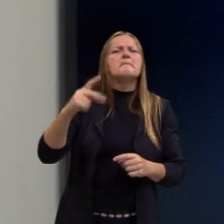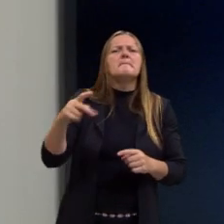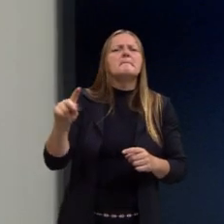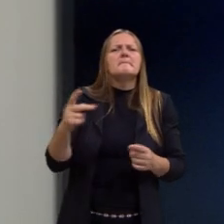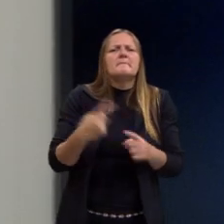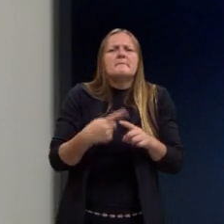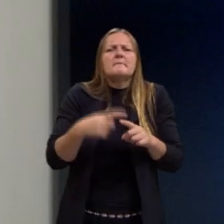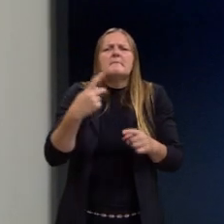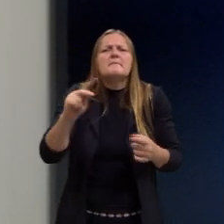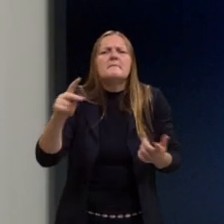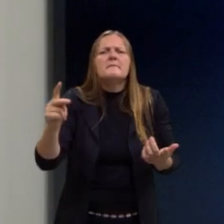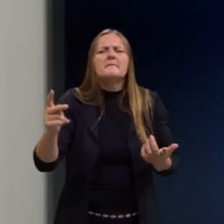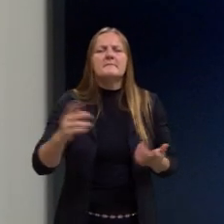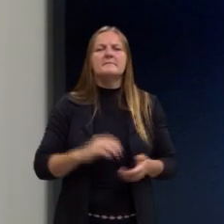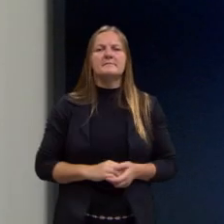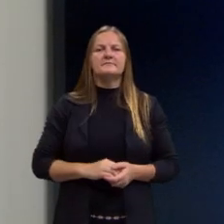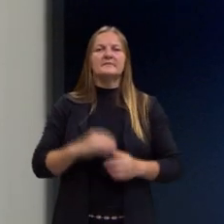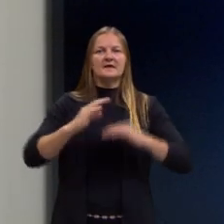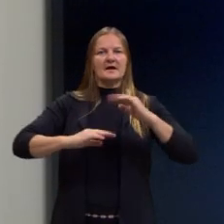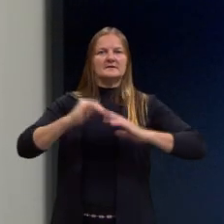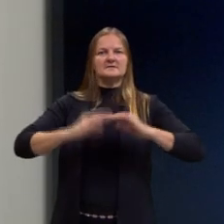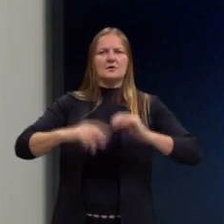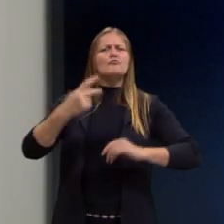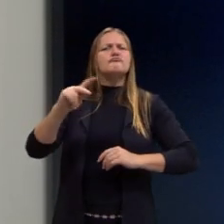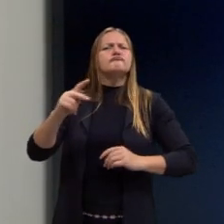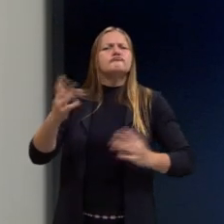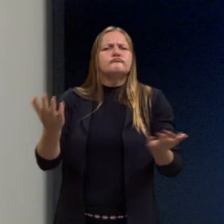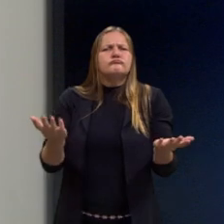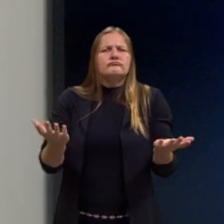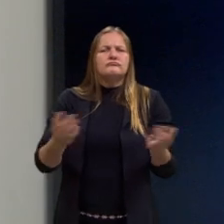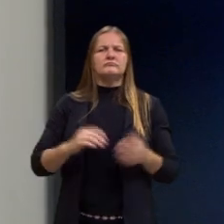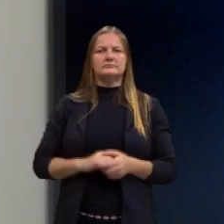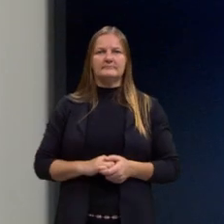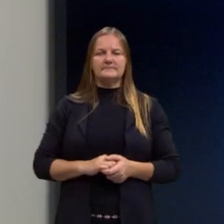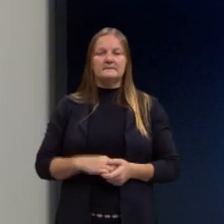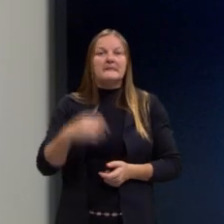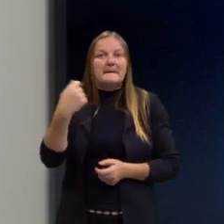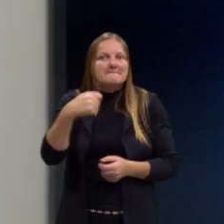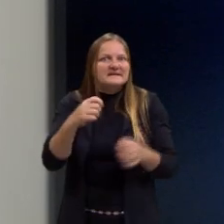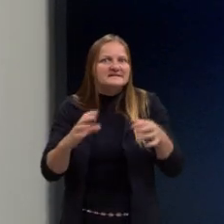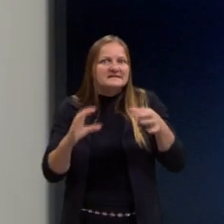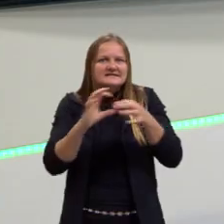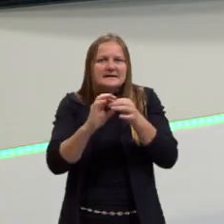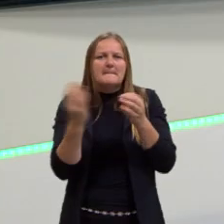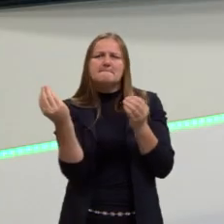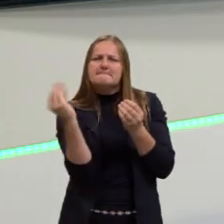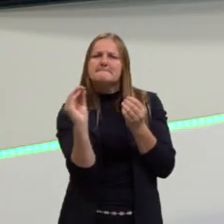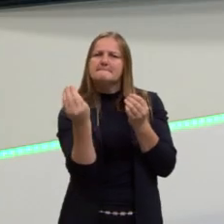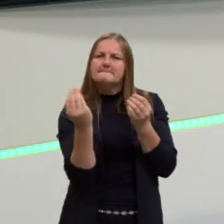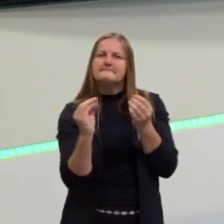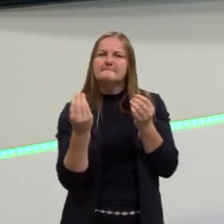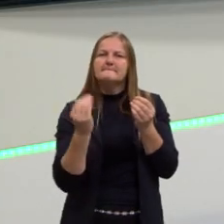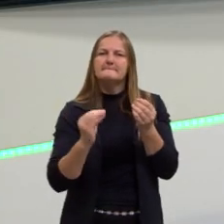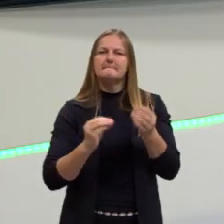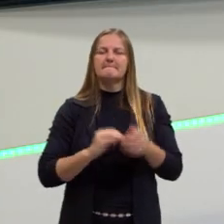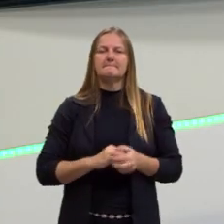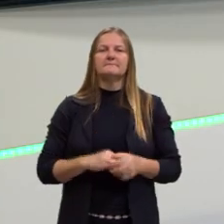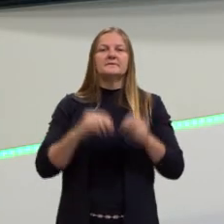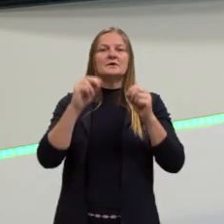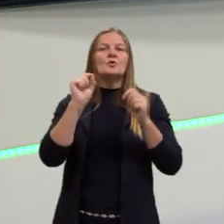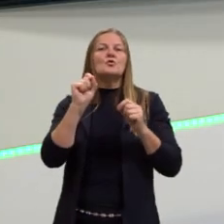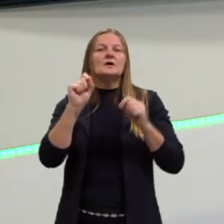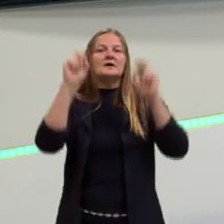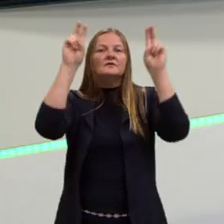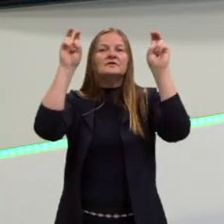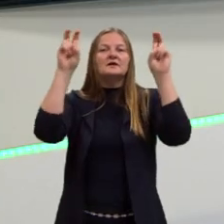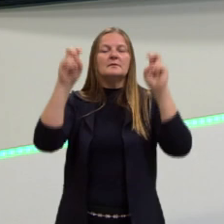ação Então essa ação ela precisa ela precisa estar lá precisa aparecer né Qual é o tema